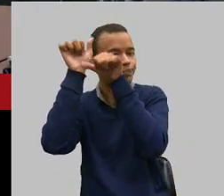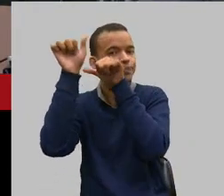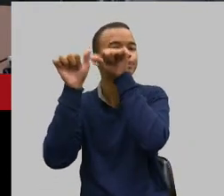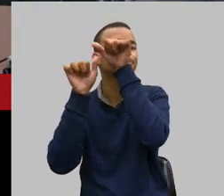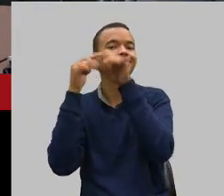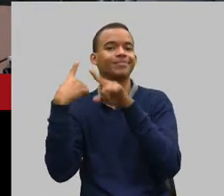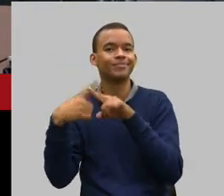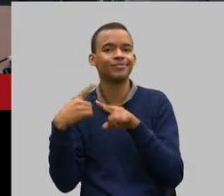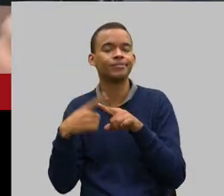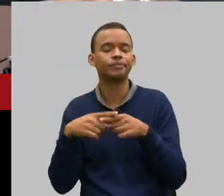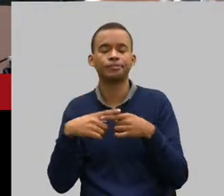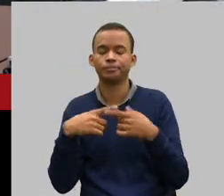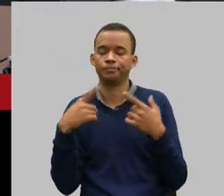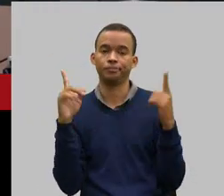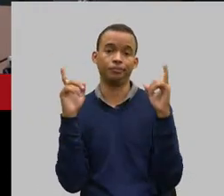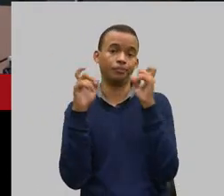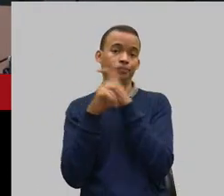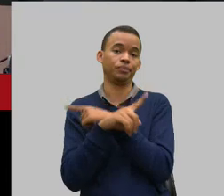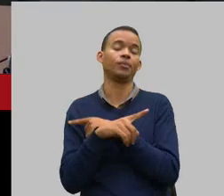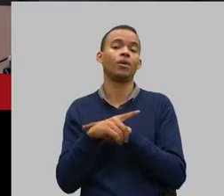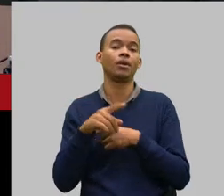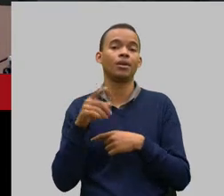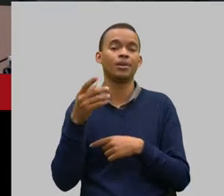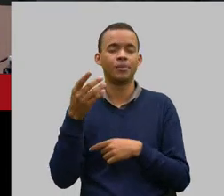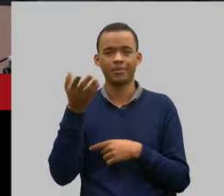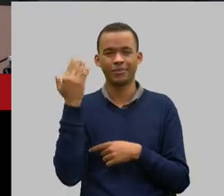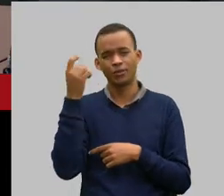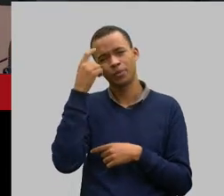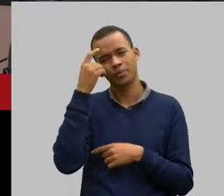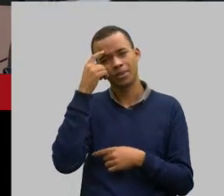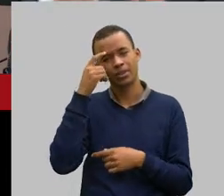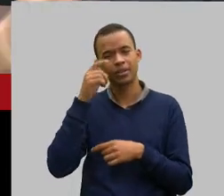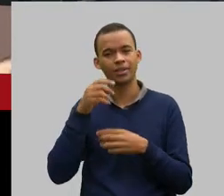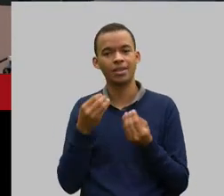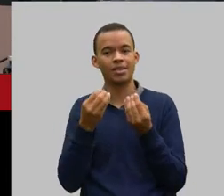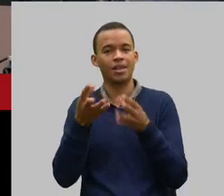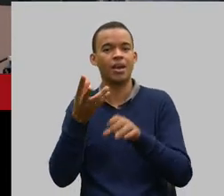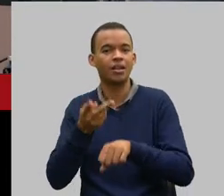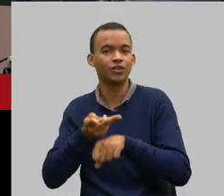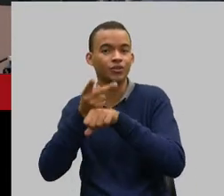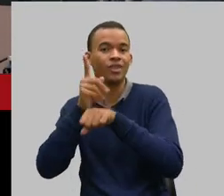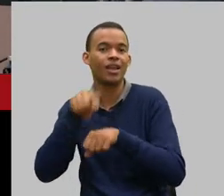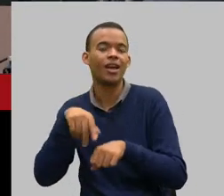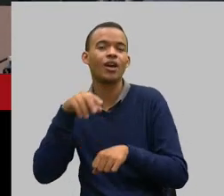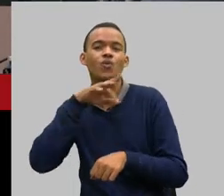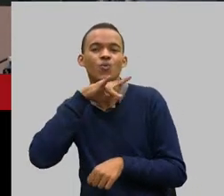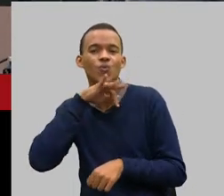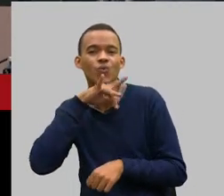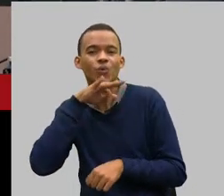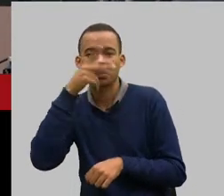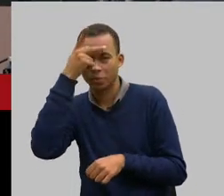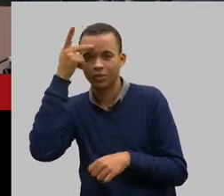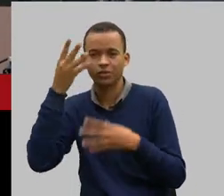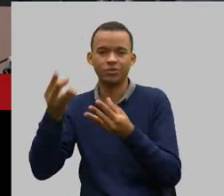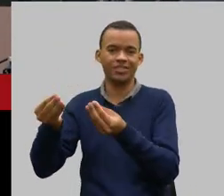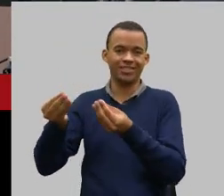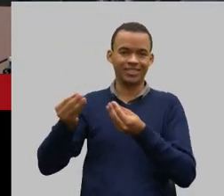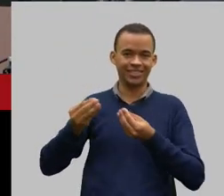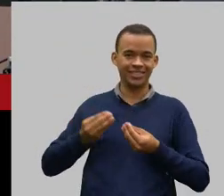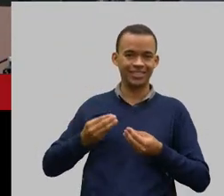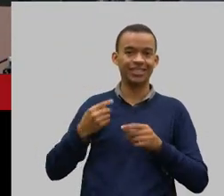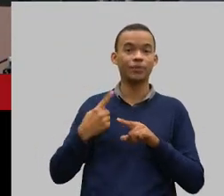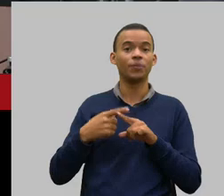acreditava-se que entregar o título era algo ruim para quem recebia porque a